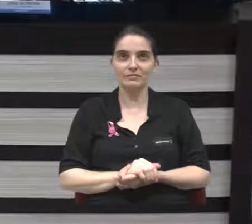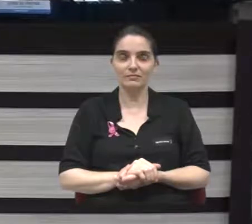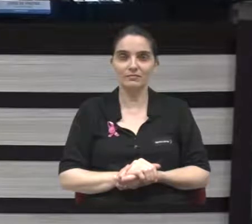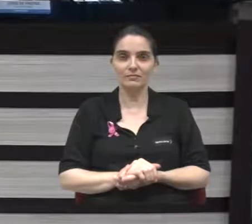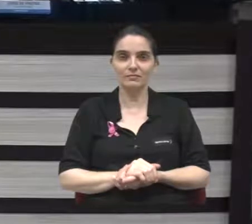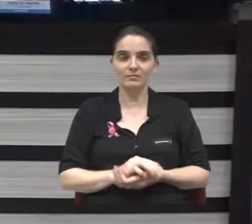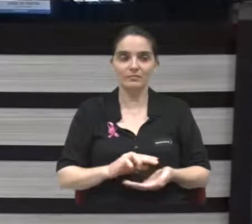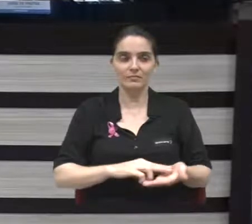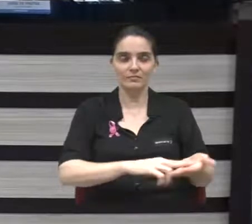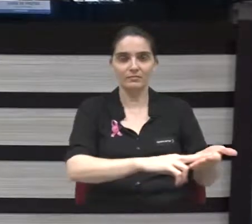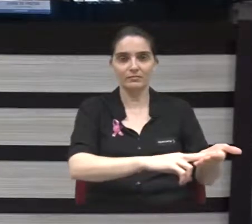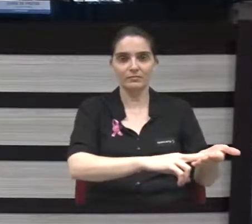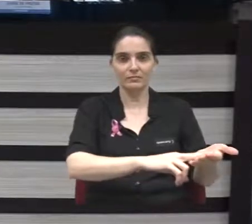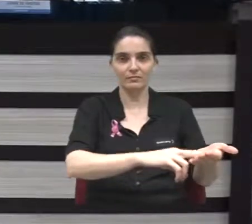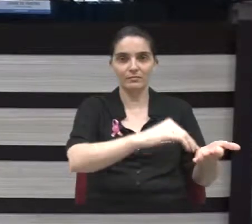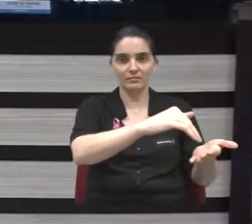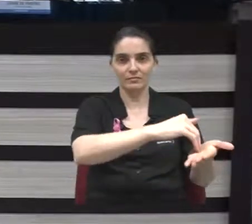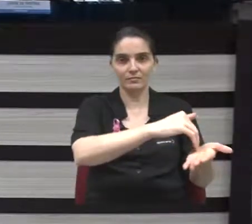A secretaria.